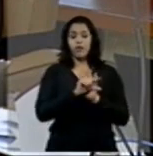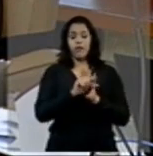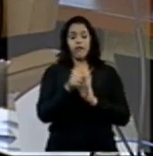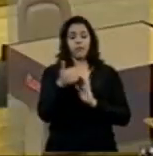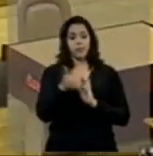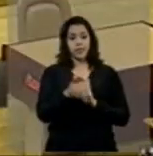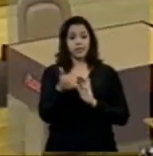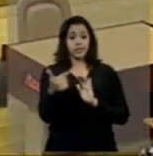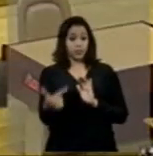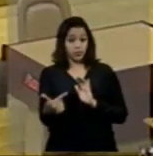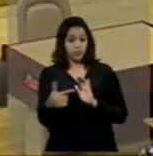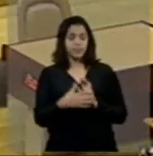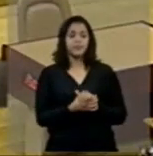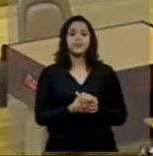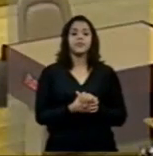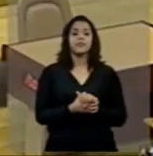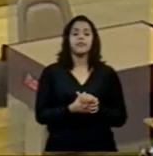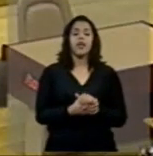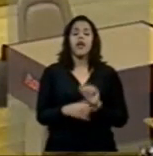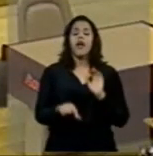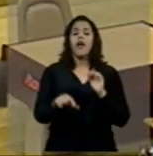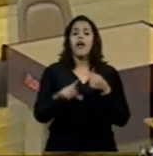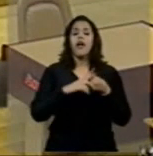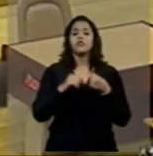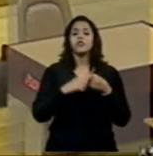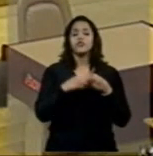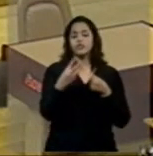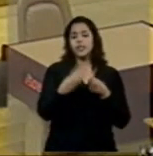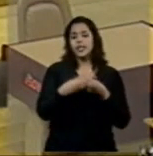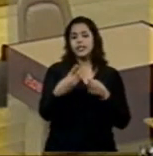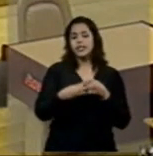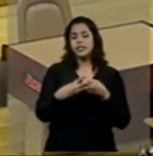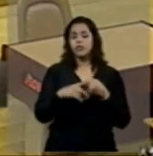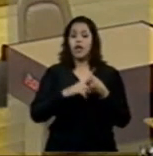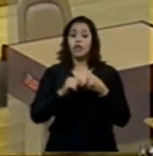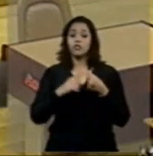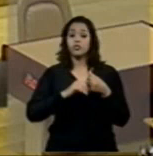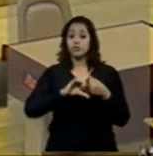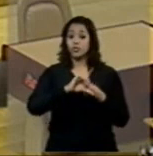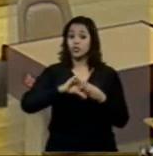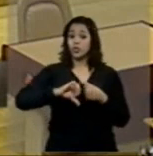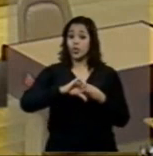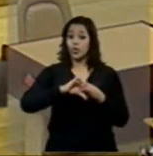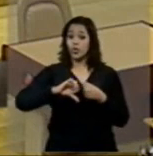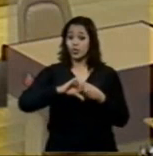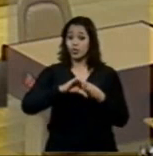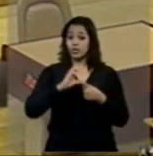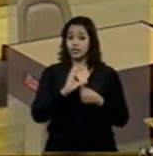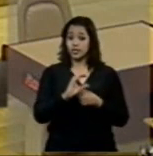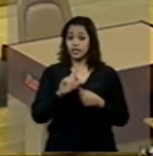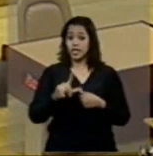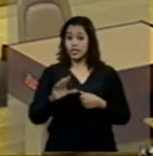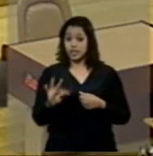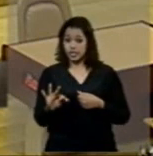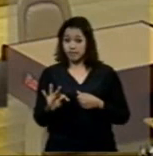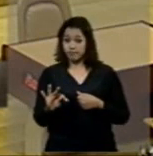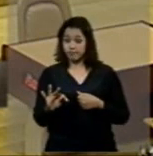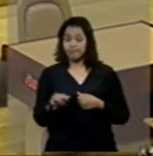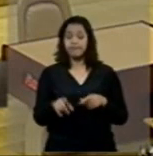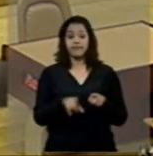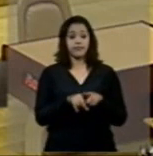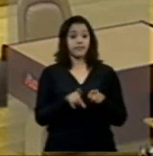2º, artigo 3º e artigo 9º da CLT, e da análise dos